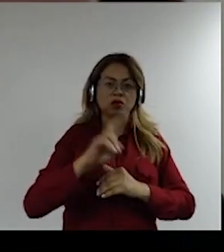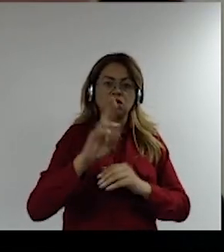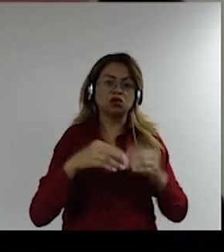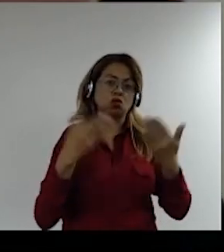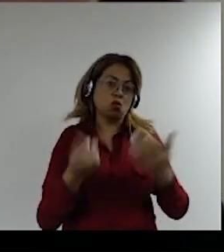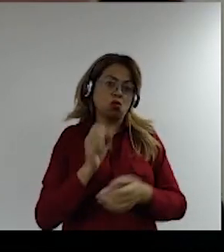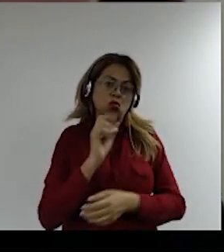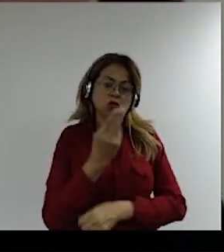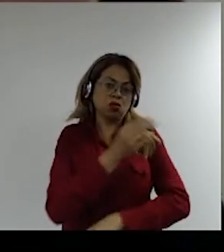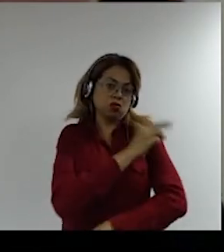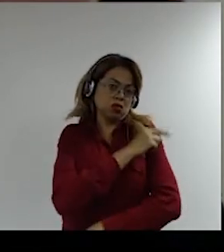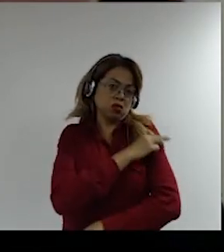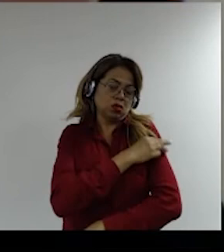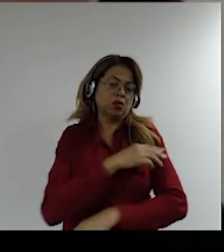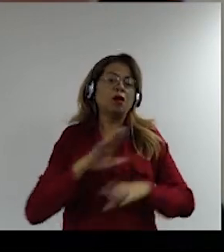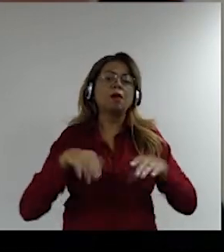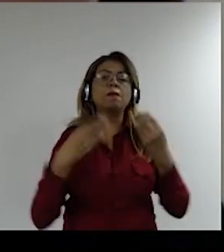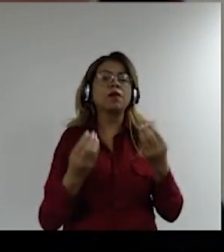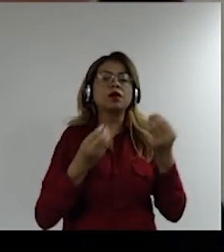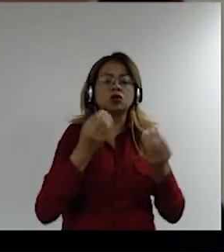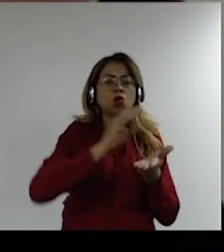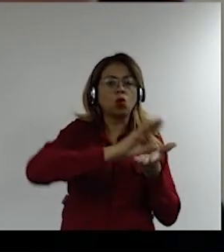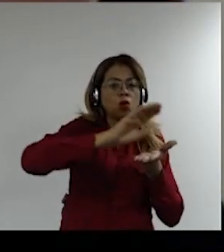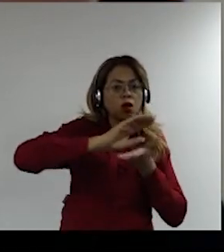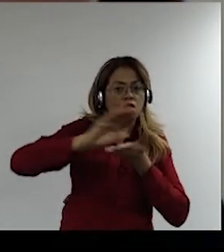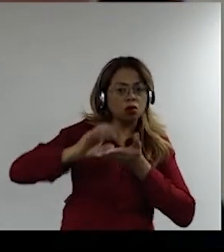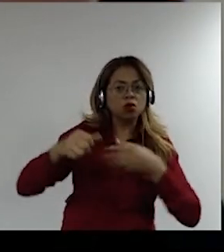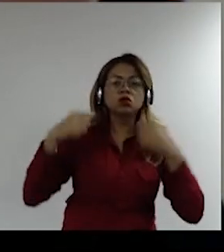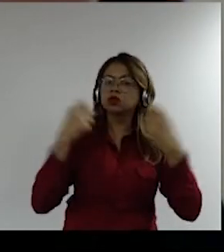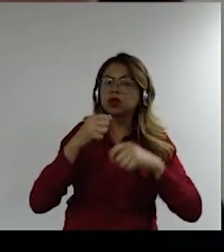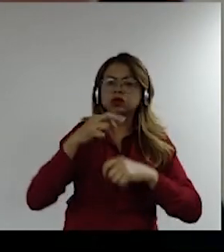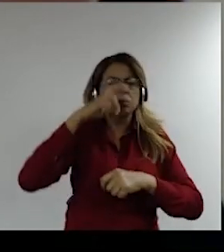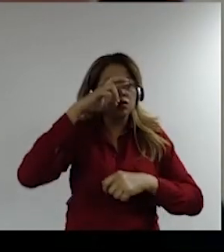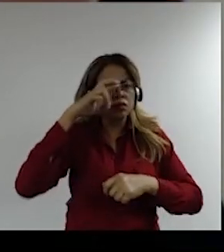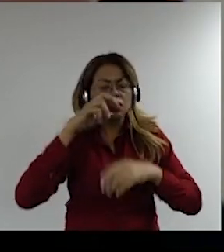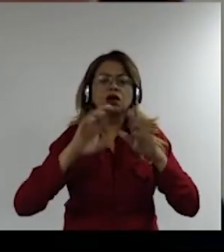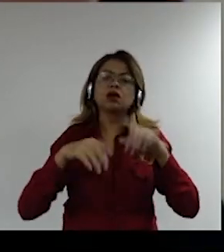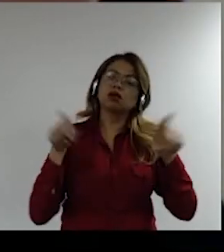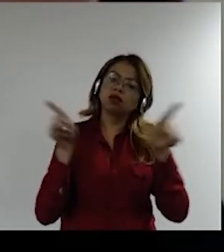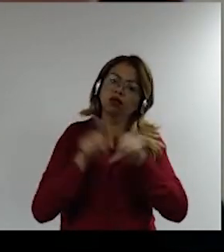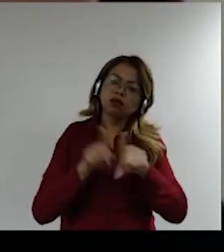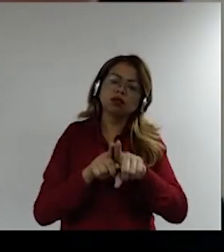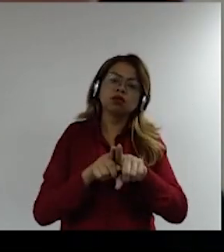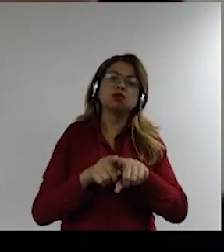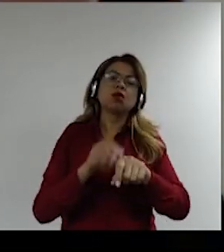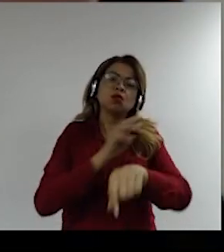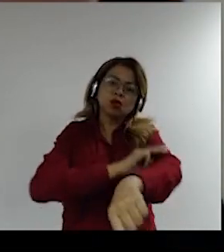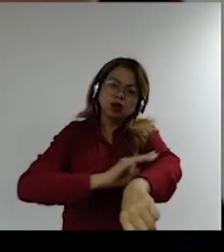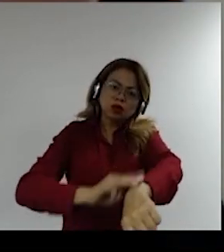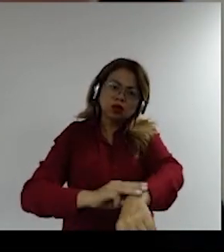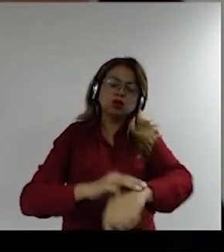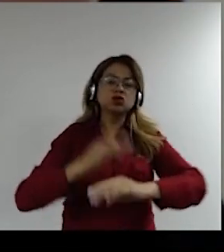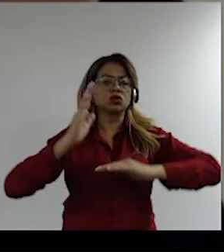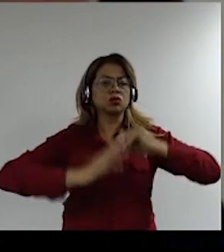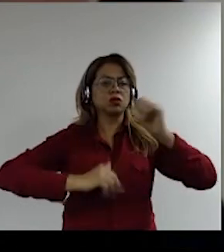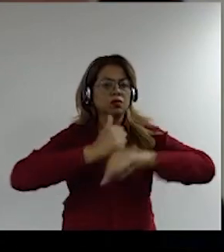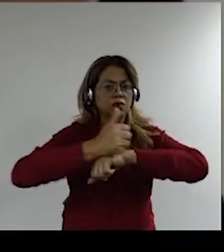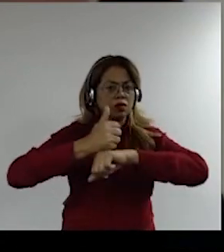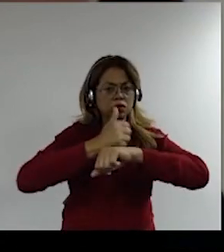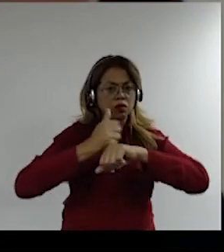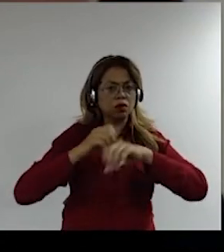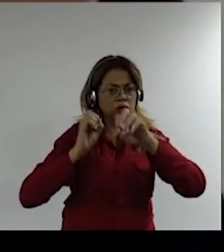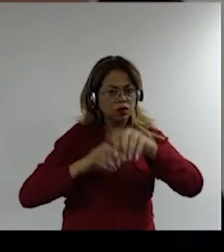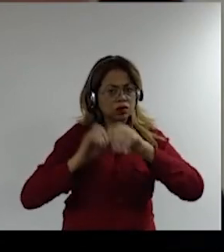melhorar essa destinação de recursos, mas uma fiscalização e metodologias de apuração da qualidade do ensino recebido por